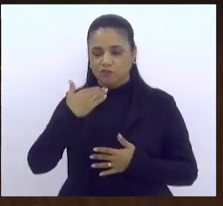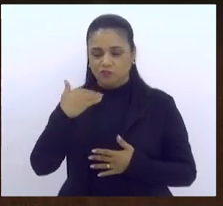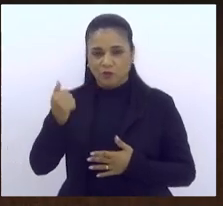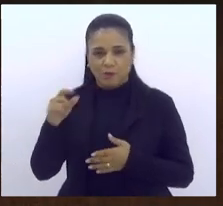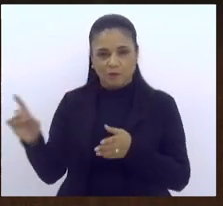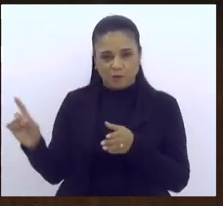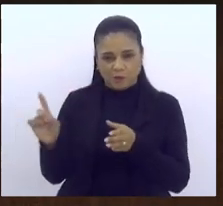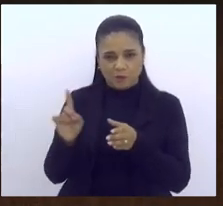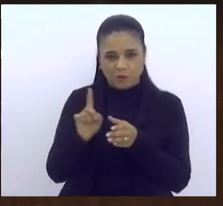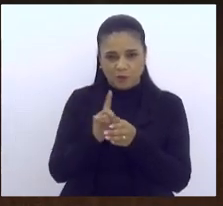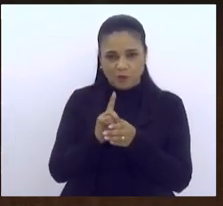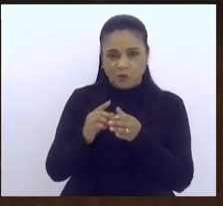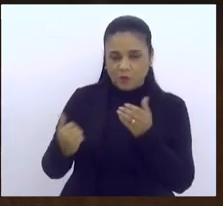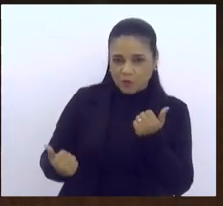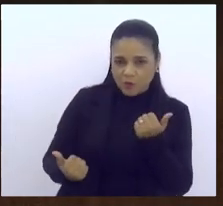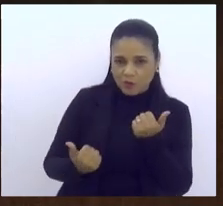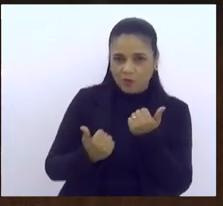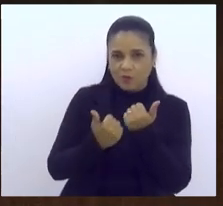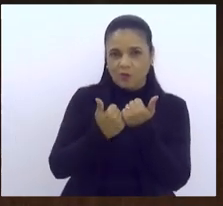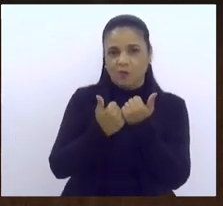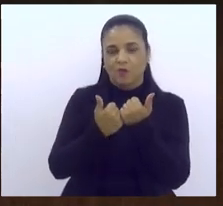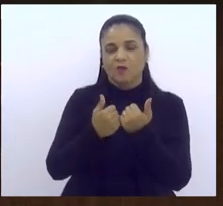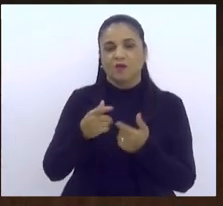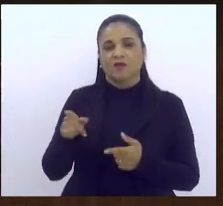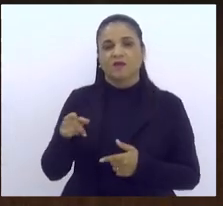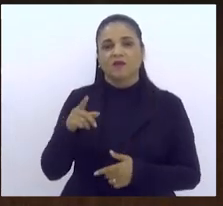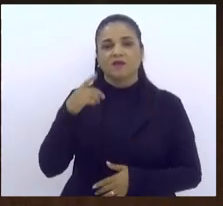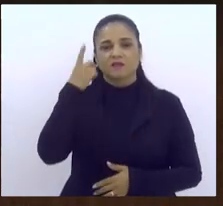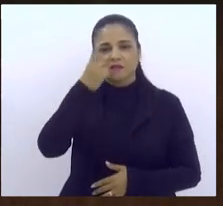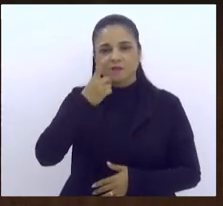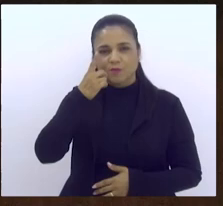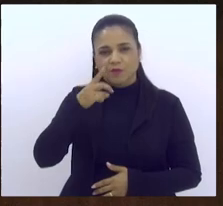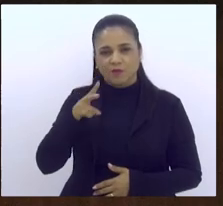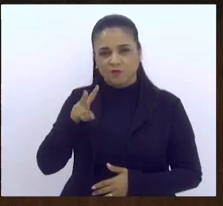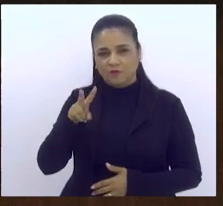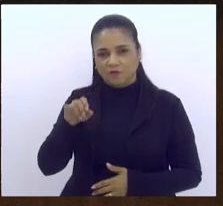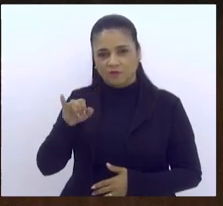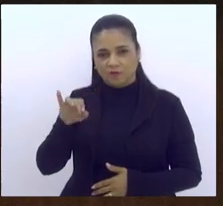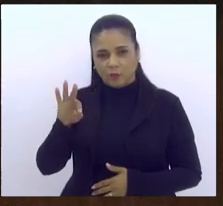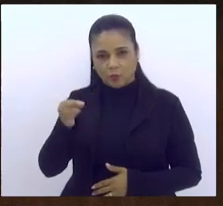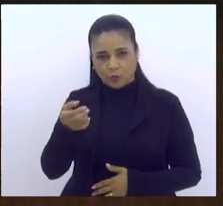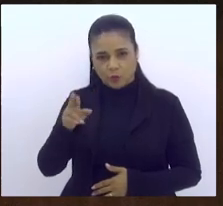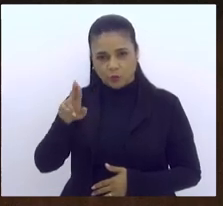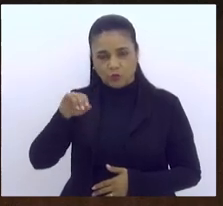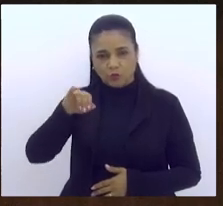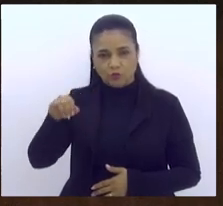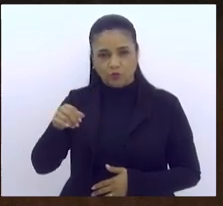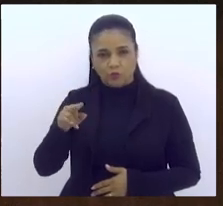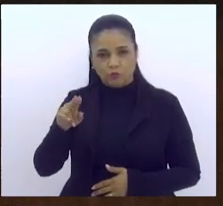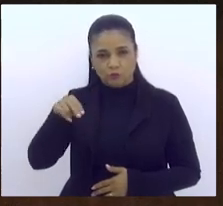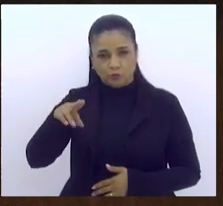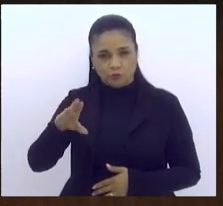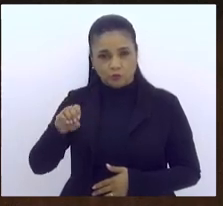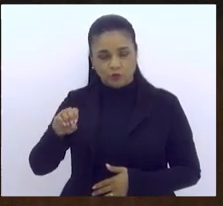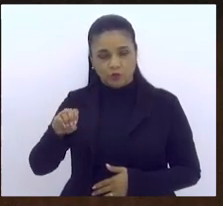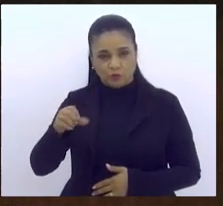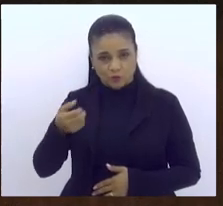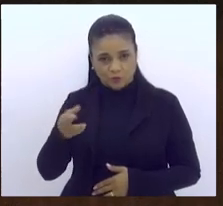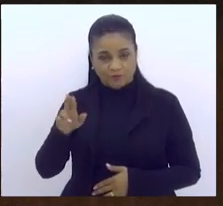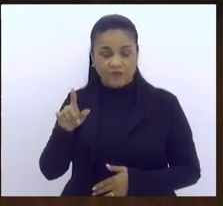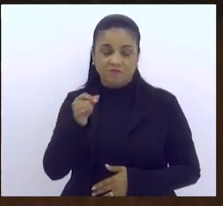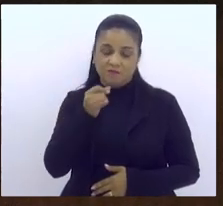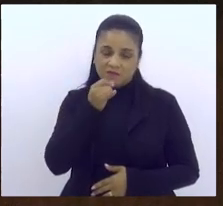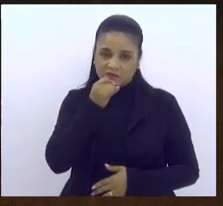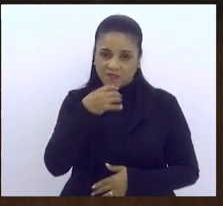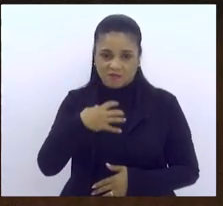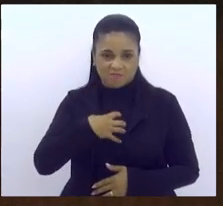me convidado para ser coautora ao deputado Vitor Júnior, mas da tristeza de, nesse momento, nesse dia, né,